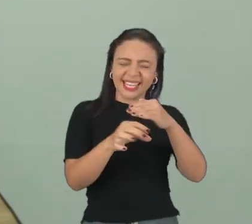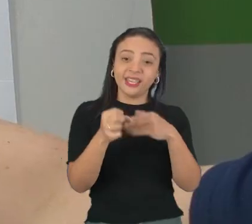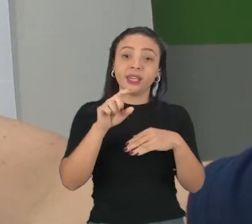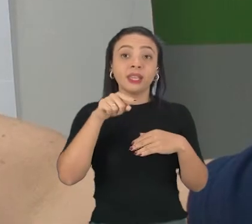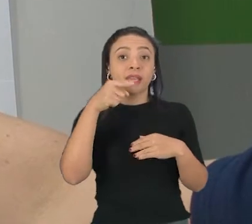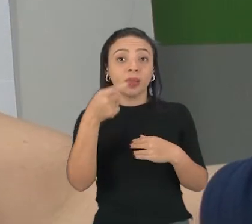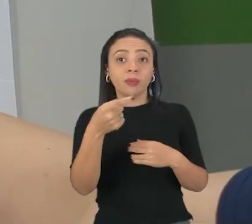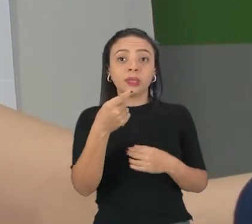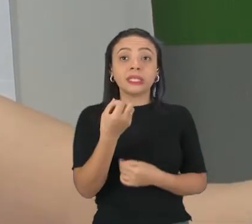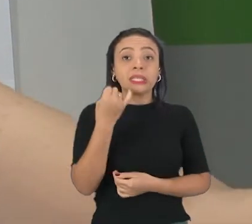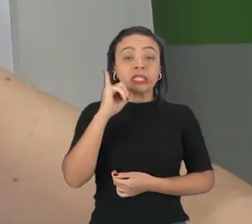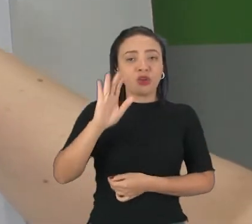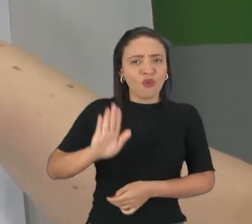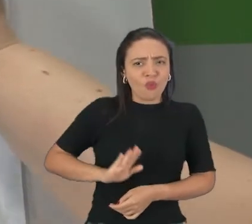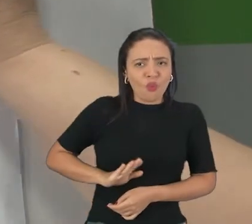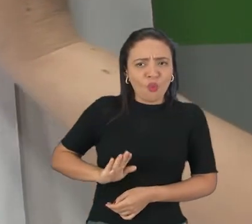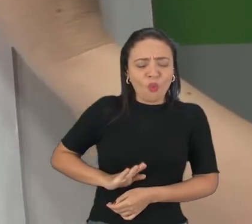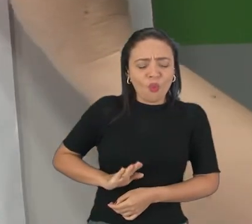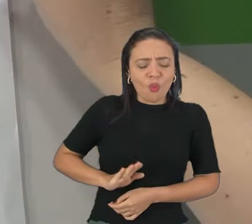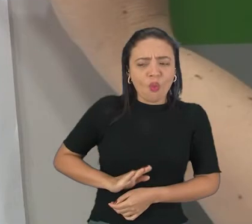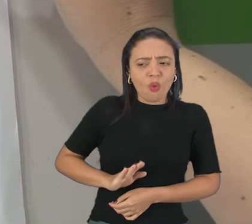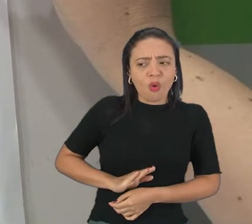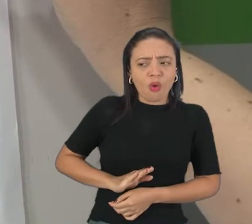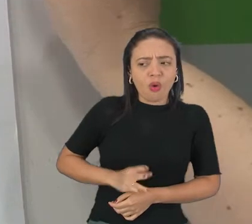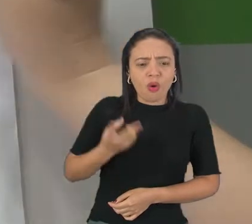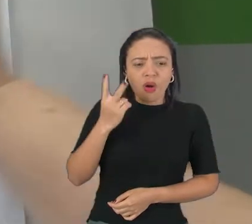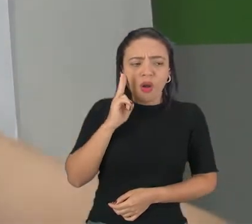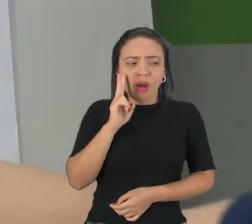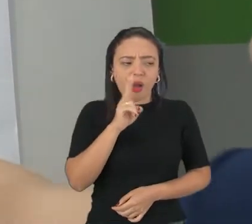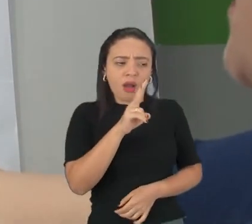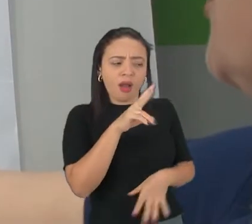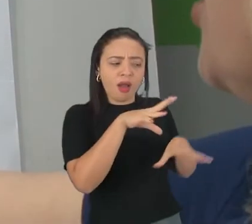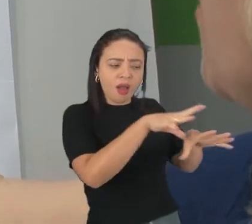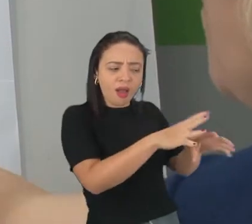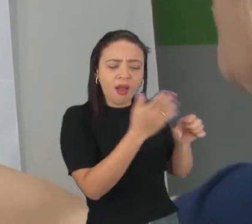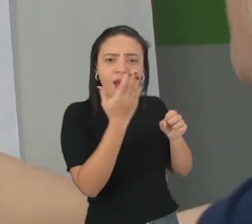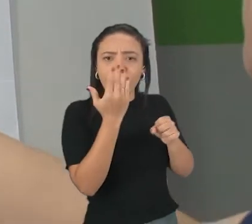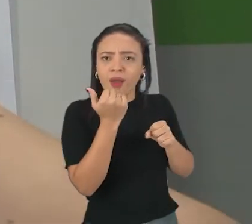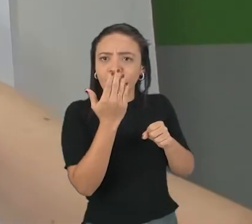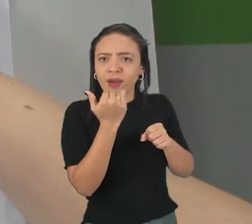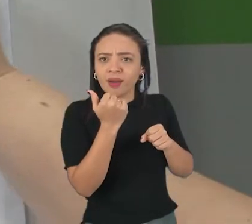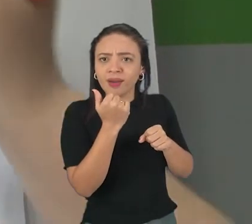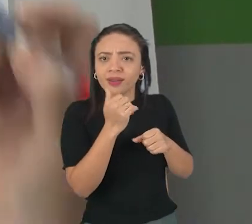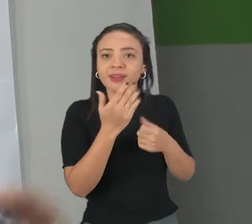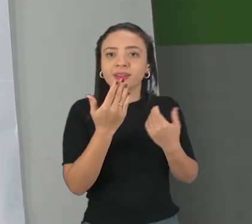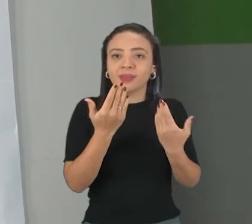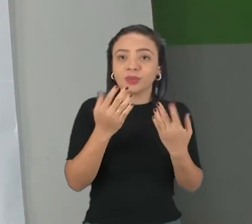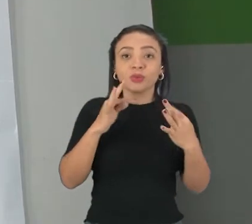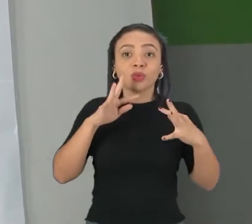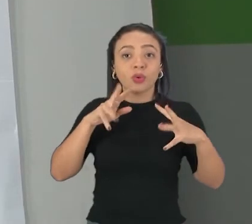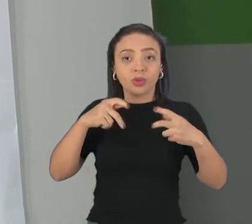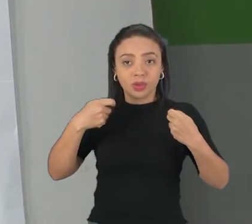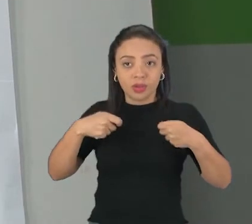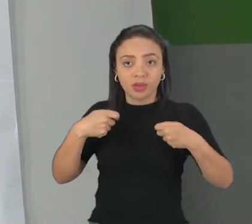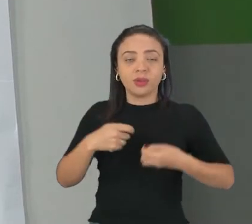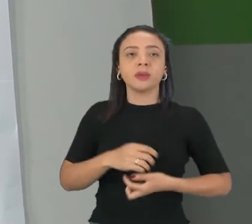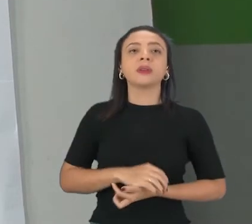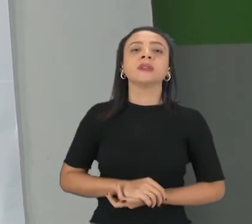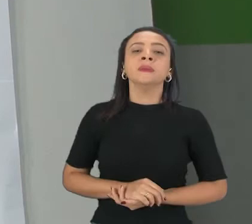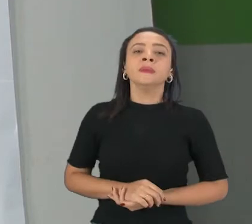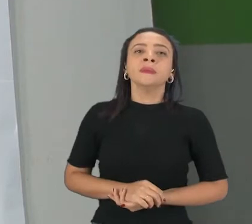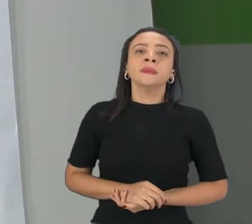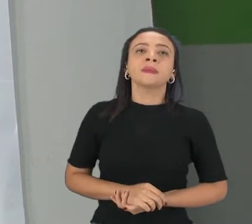ele sente fome, recorre a ela para se abastecer de acordo com as suas